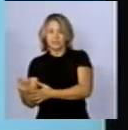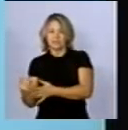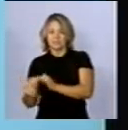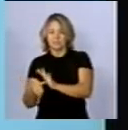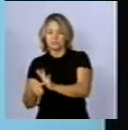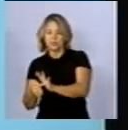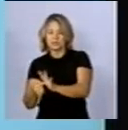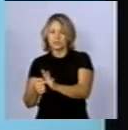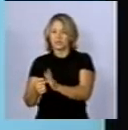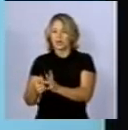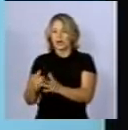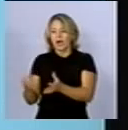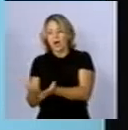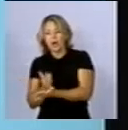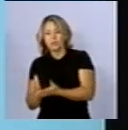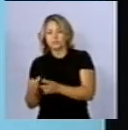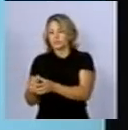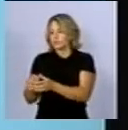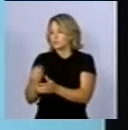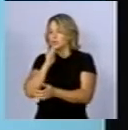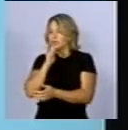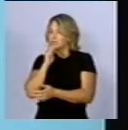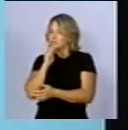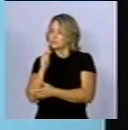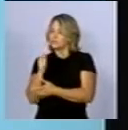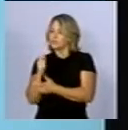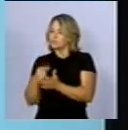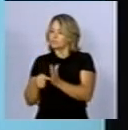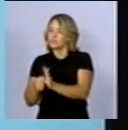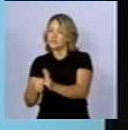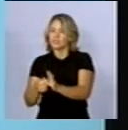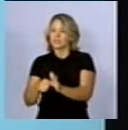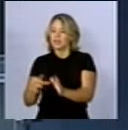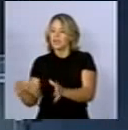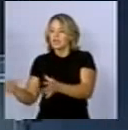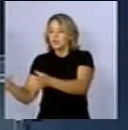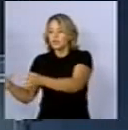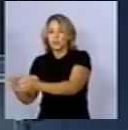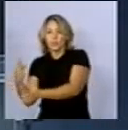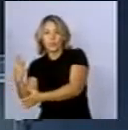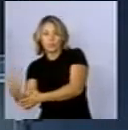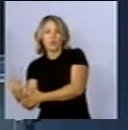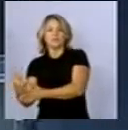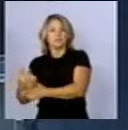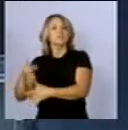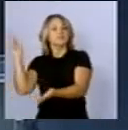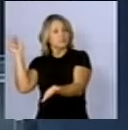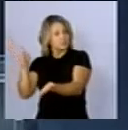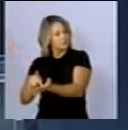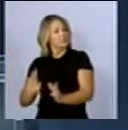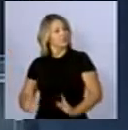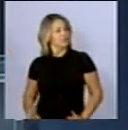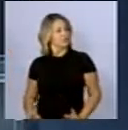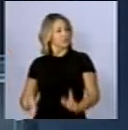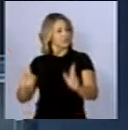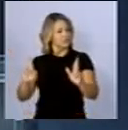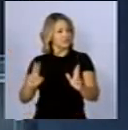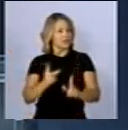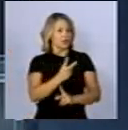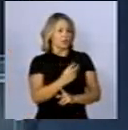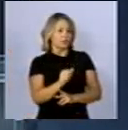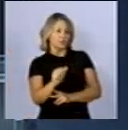agentes não classificados ainda e o grupo quatro são os potencialmente cancerígenos. O grupo 2A corresponde ao grau